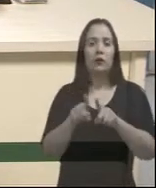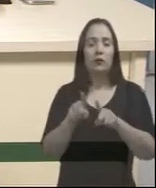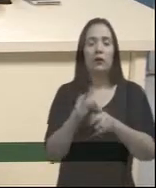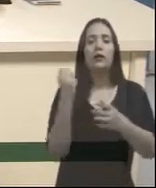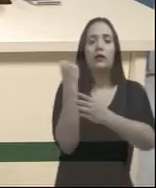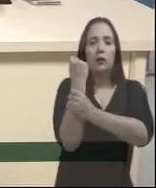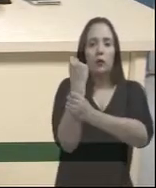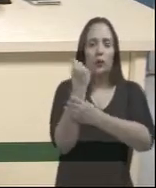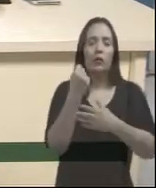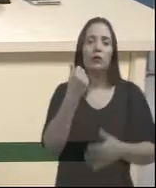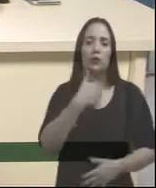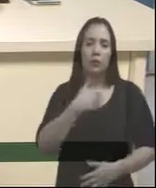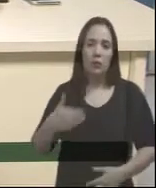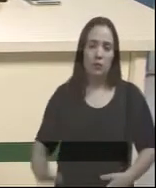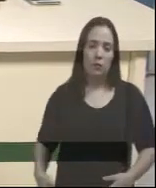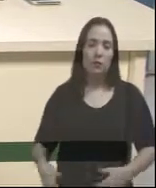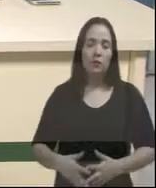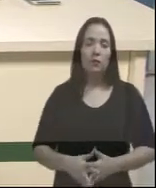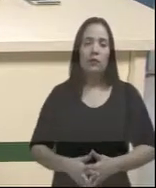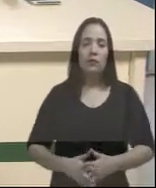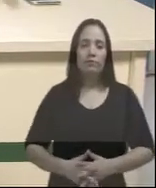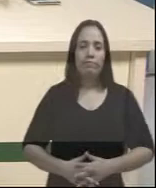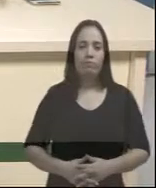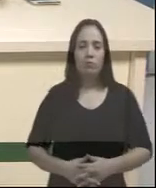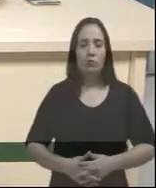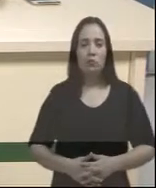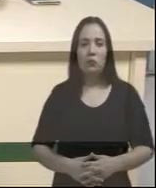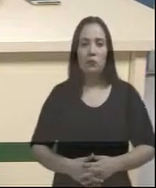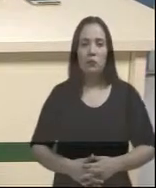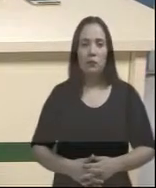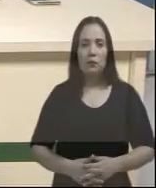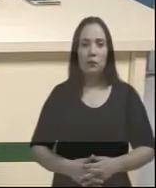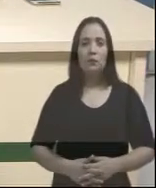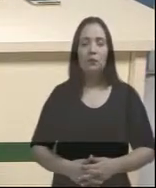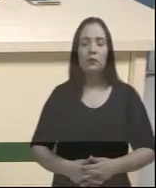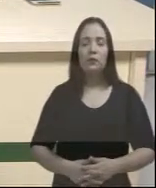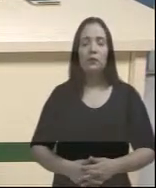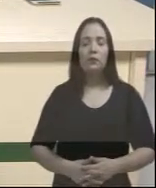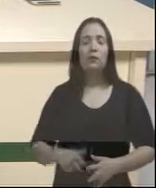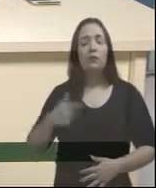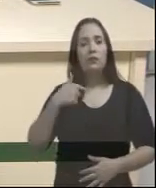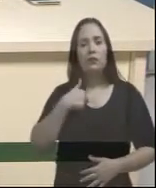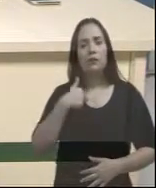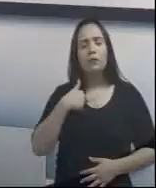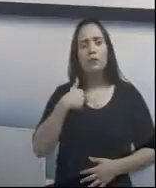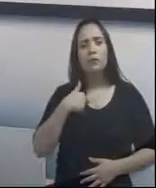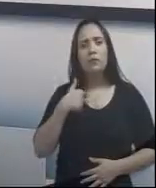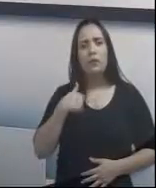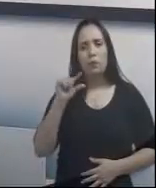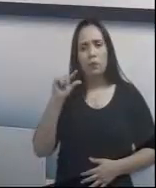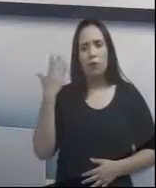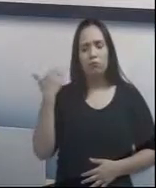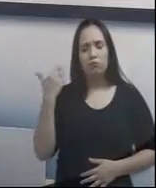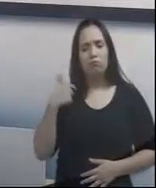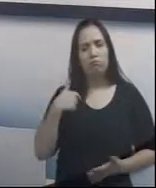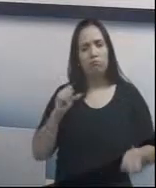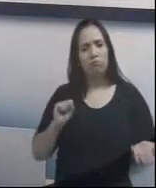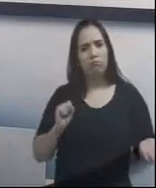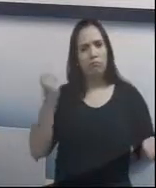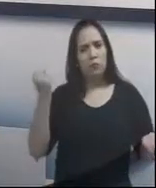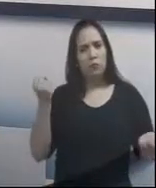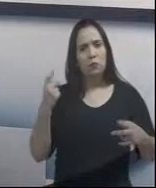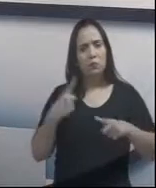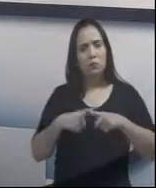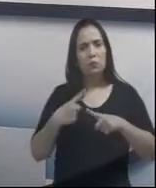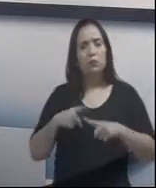país. Eu ultimamente, nesses dias, eu tenho ficado muito revoltado, deputado. E lá mesmo